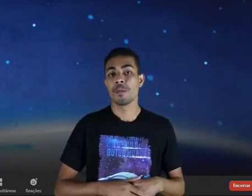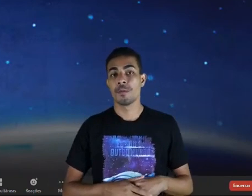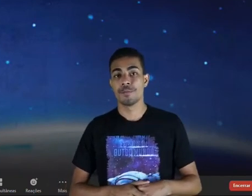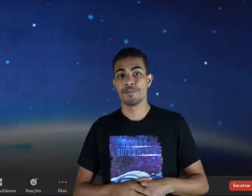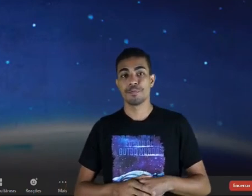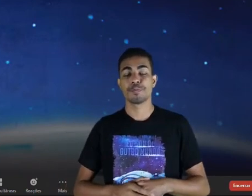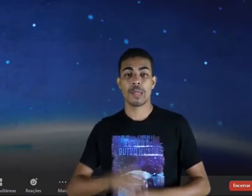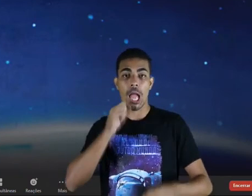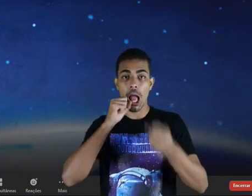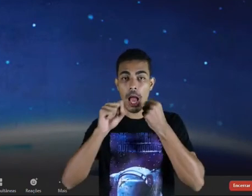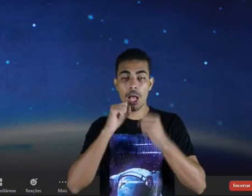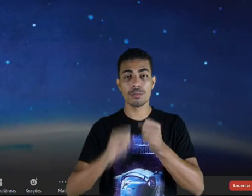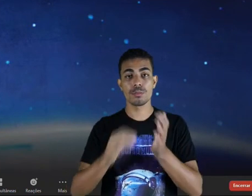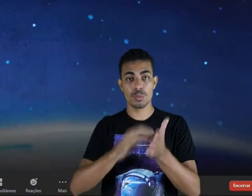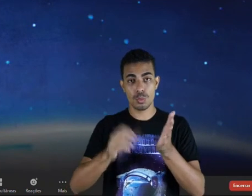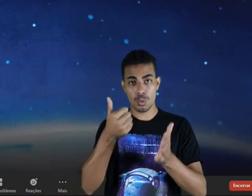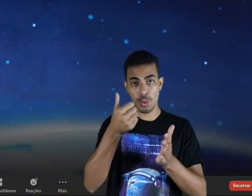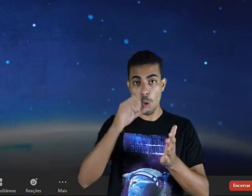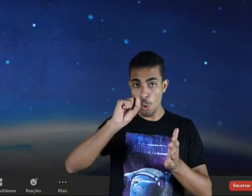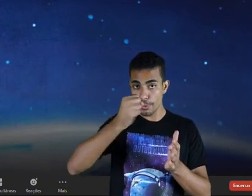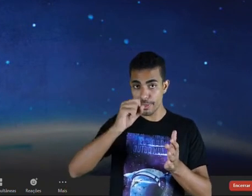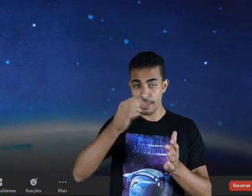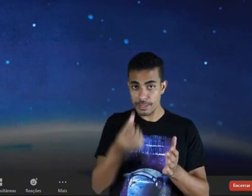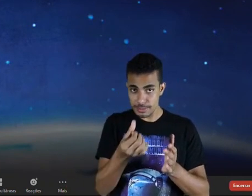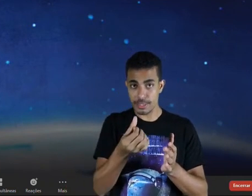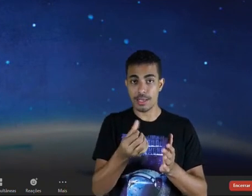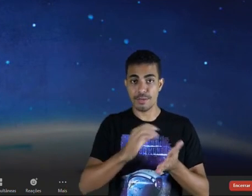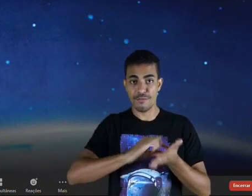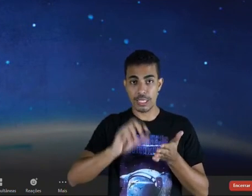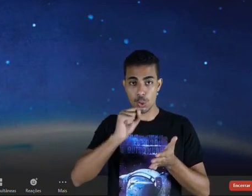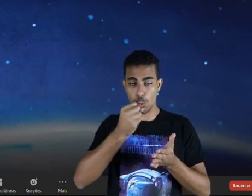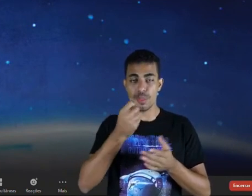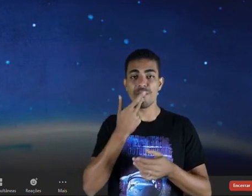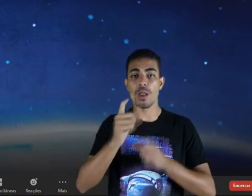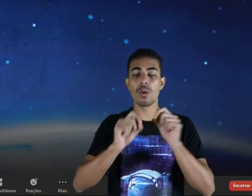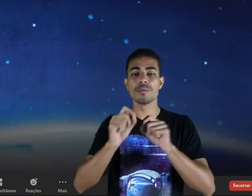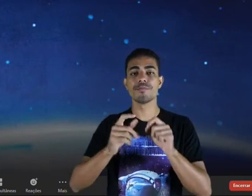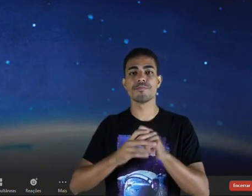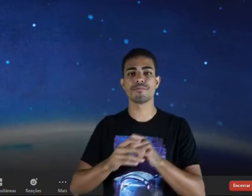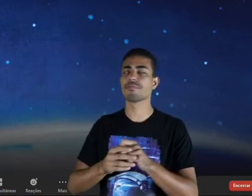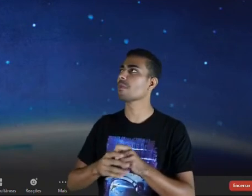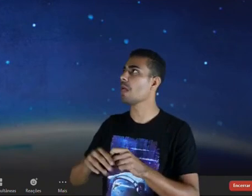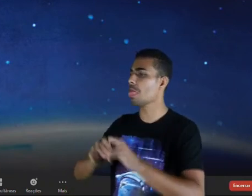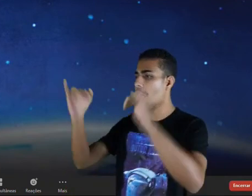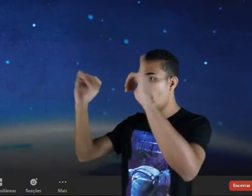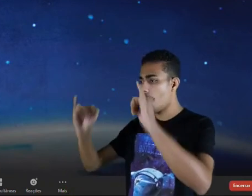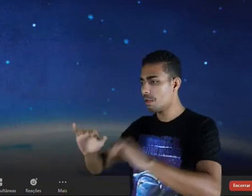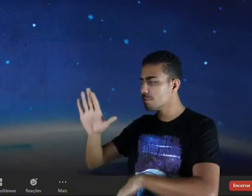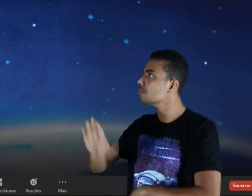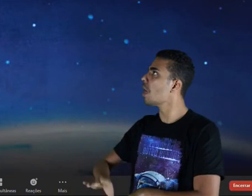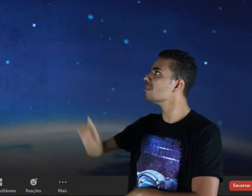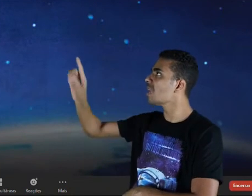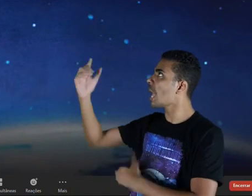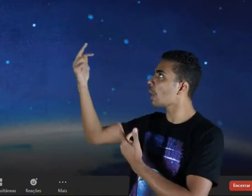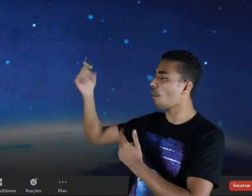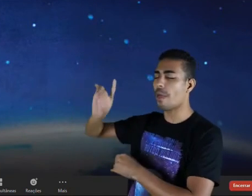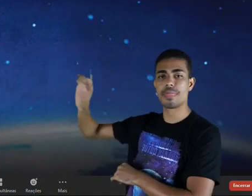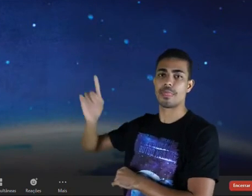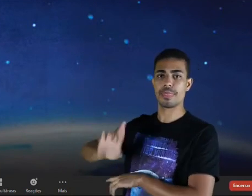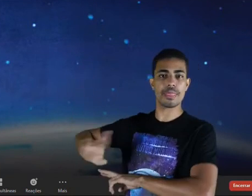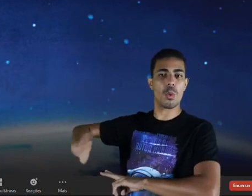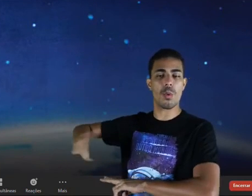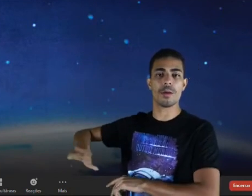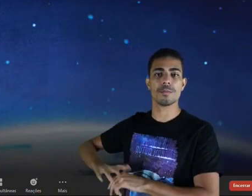Salmo 86, verso 8. Entre os deuses não há semelhante a ti. Senhor, nem